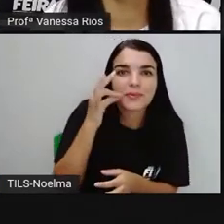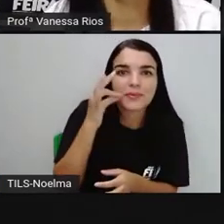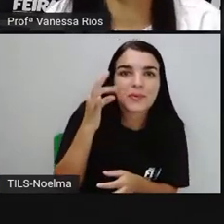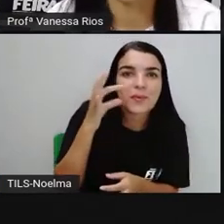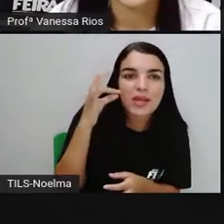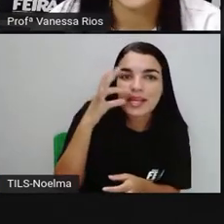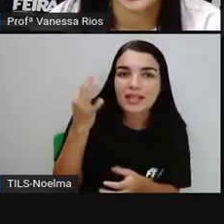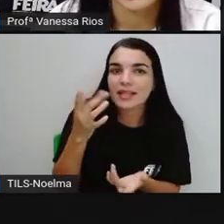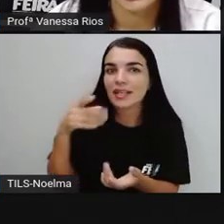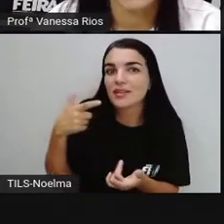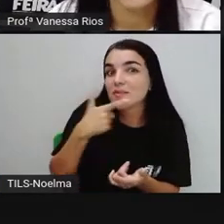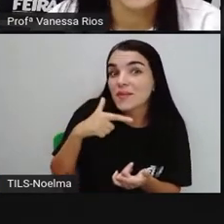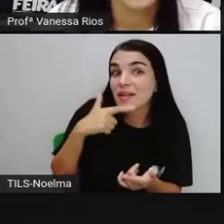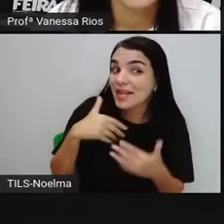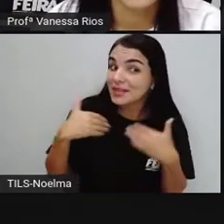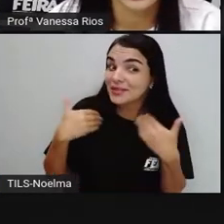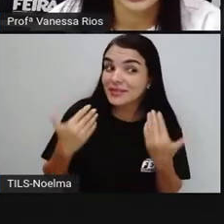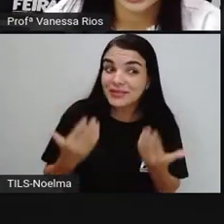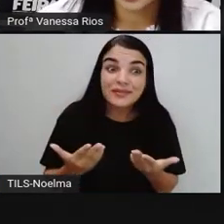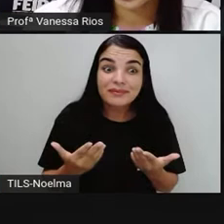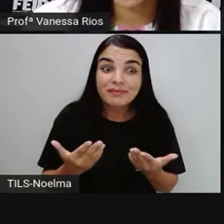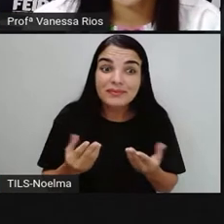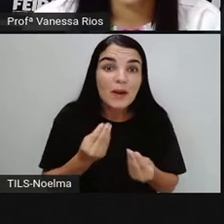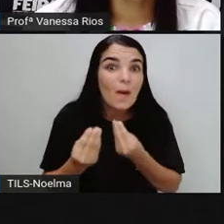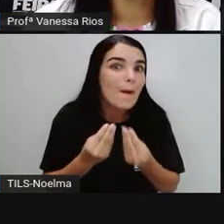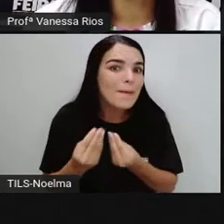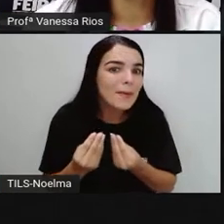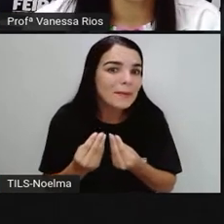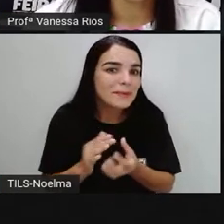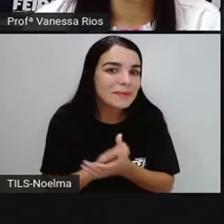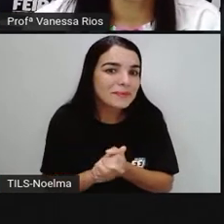forma mais prática até o objetivo dele?